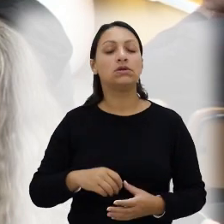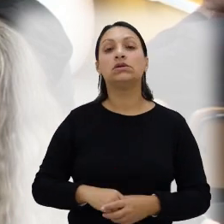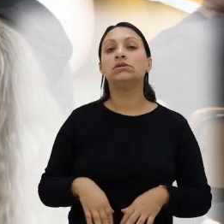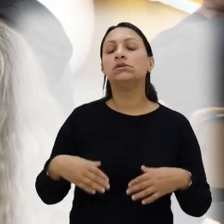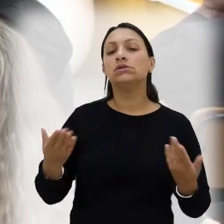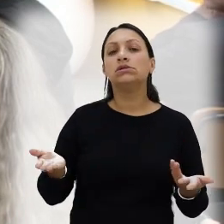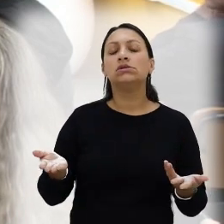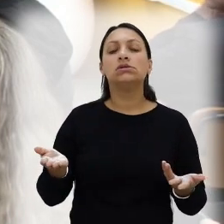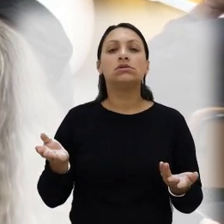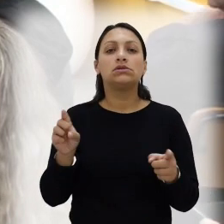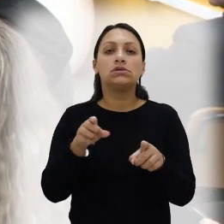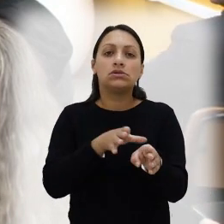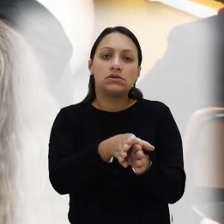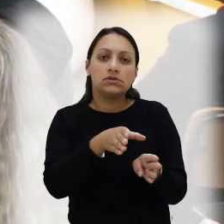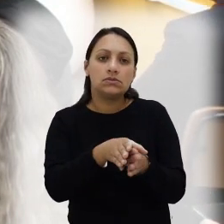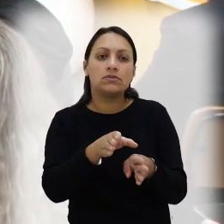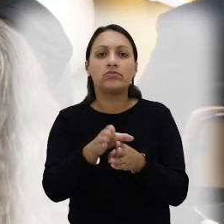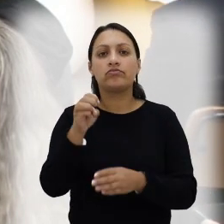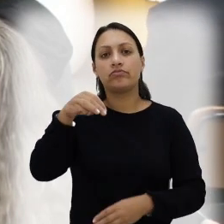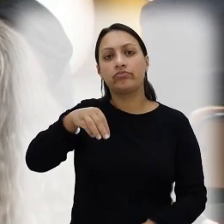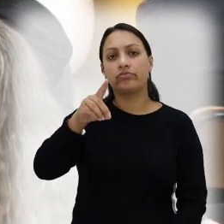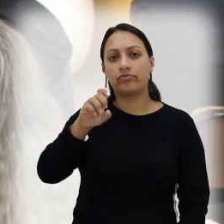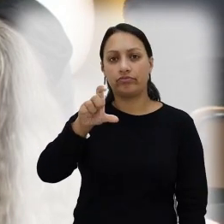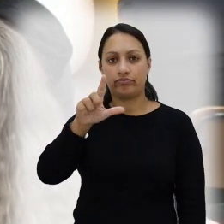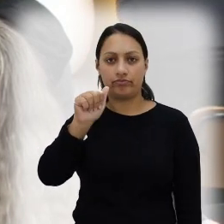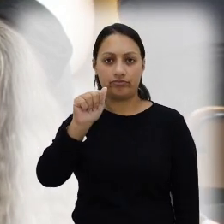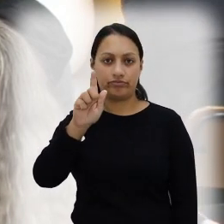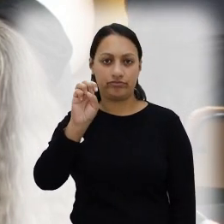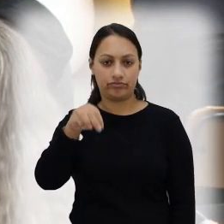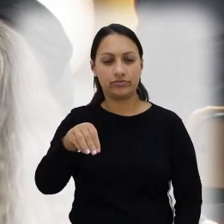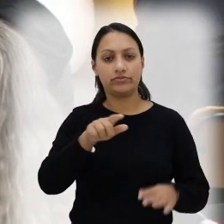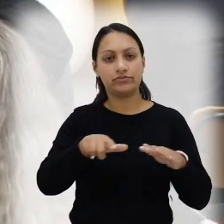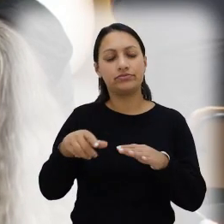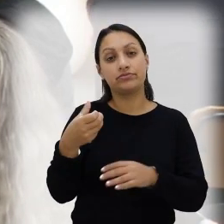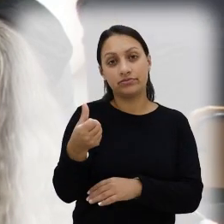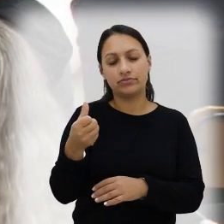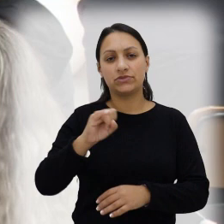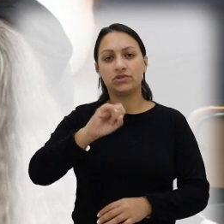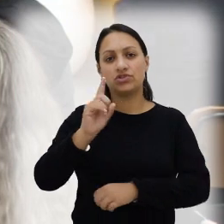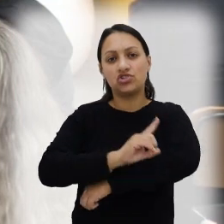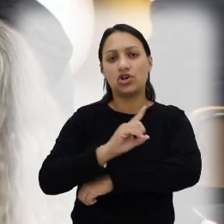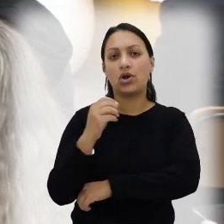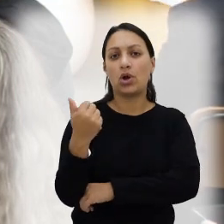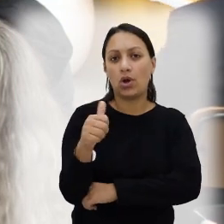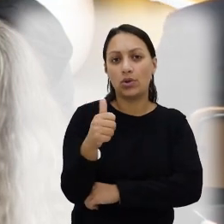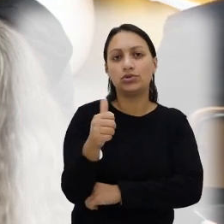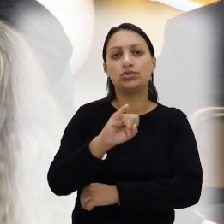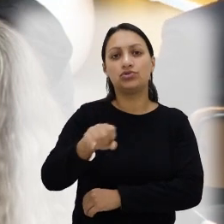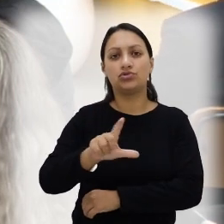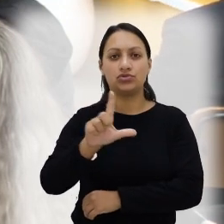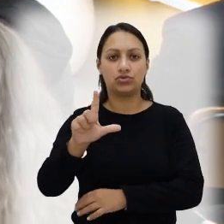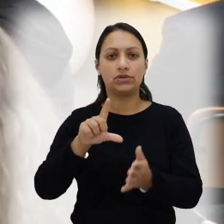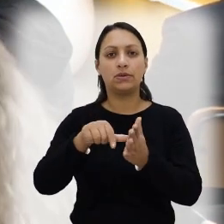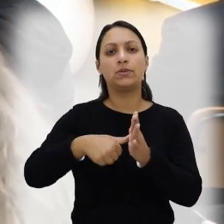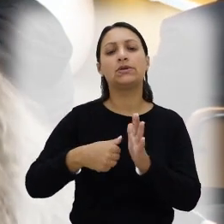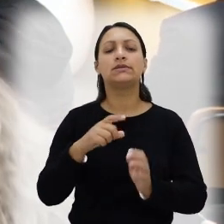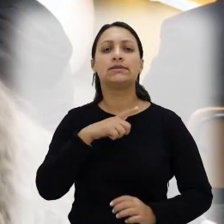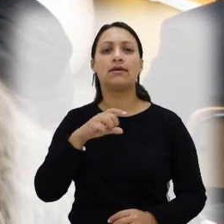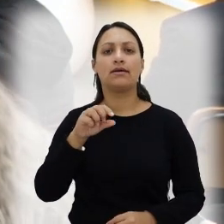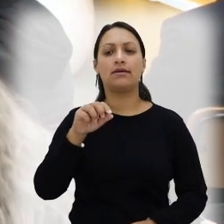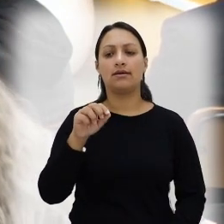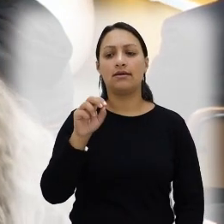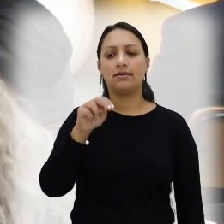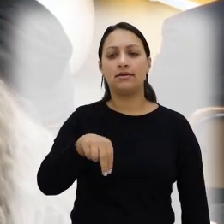Mentoria de modelagem, então, na semana 6, dia 11 de julho. Depois, a gente tem MVP. Tá? MVP a